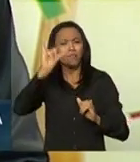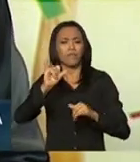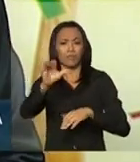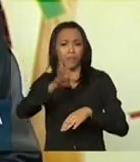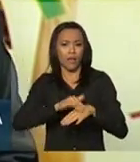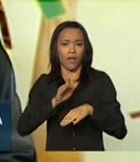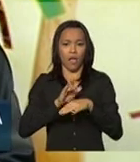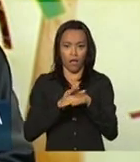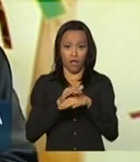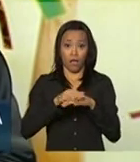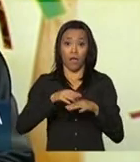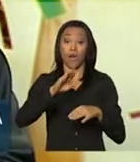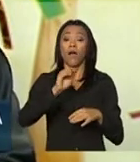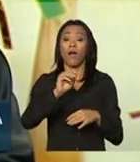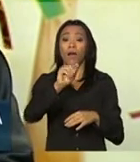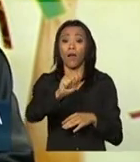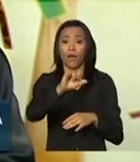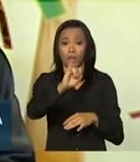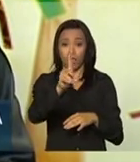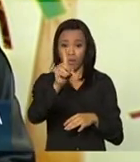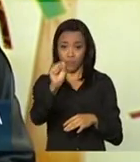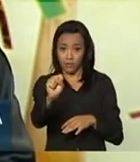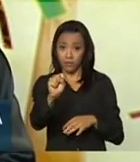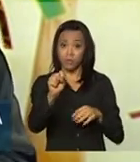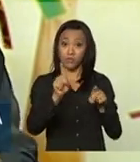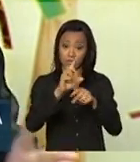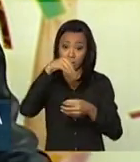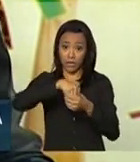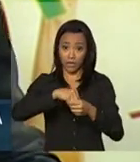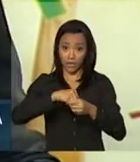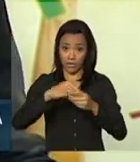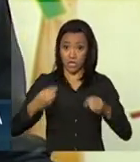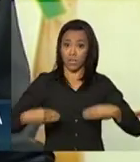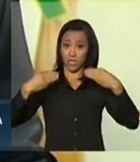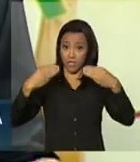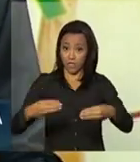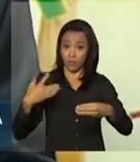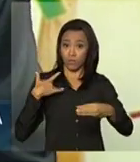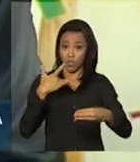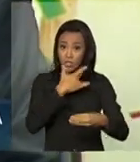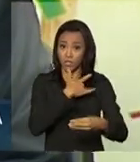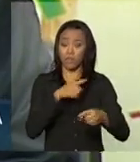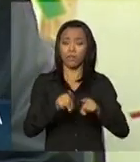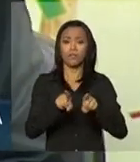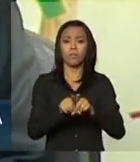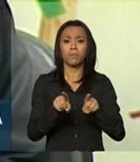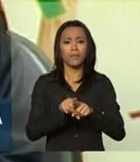AIDS, tem hoje no âmbito do Ministério da Saúde, no âmbito do Sistema Único de Saúde.